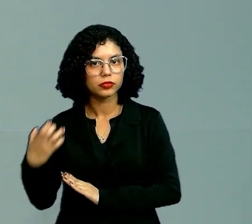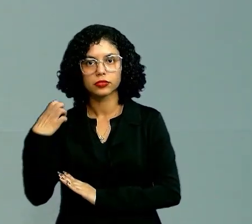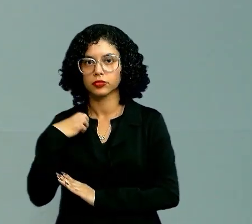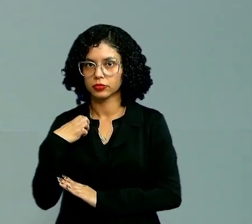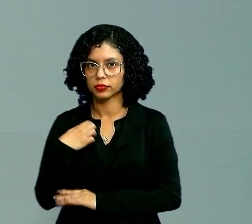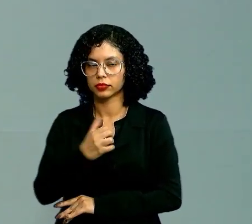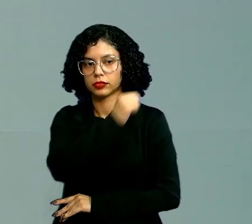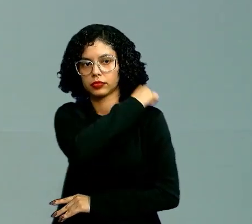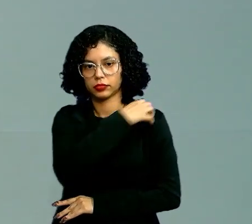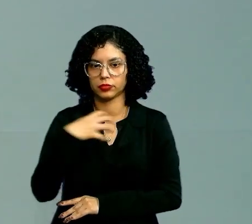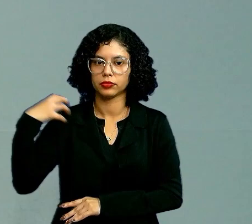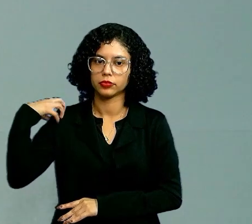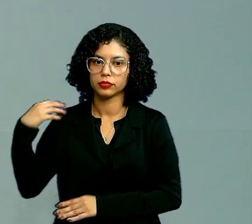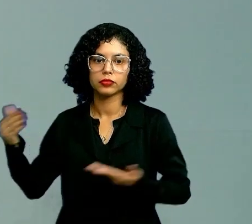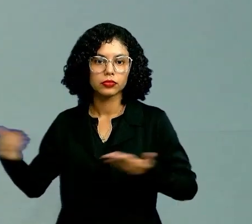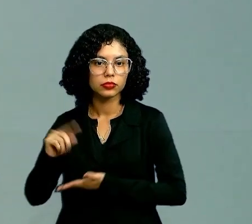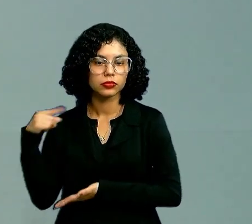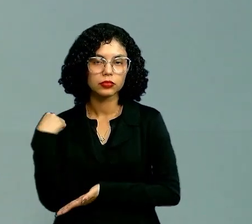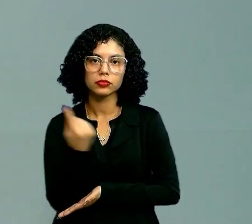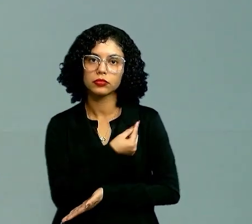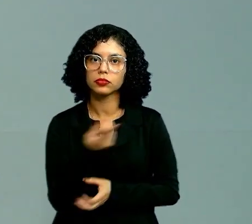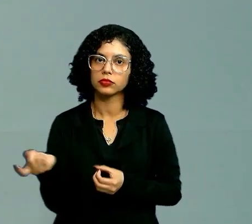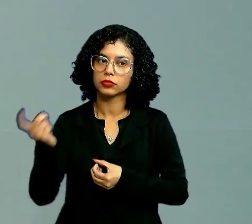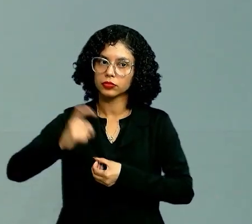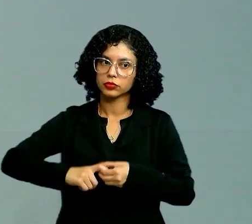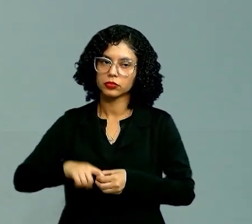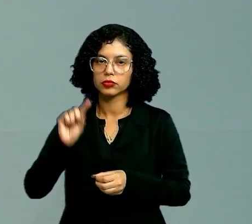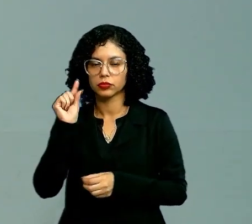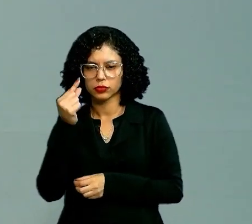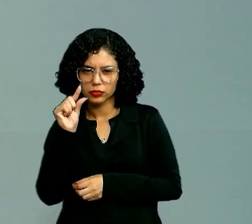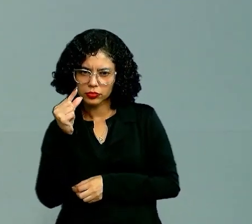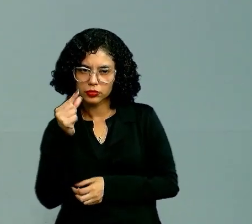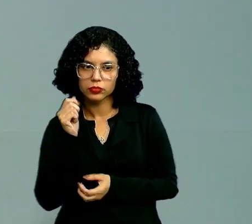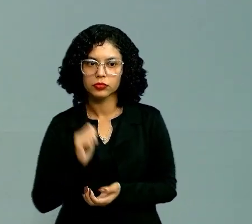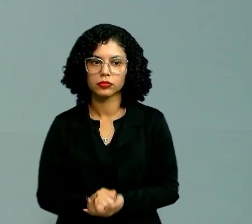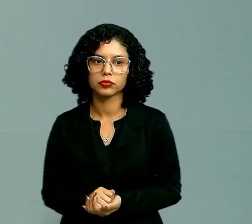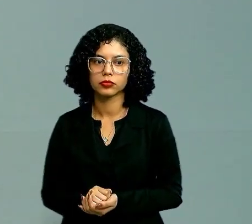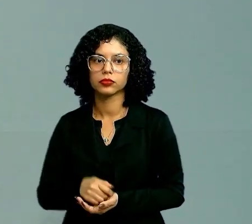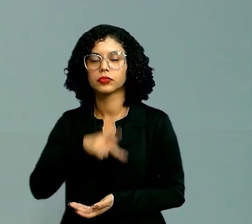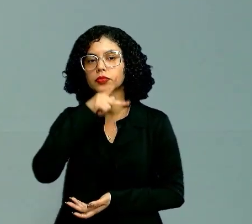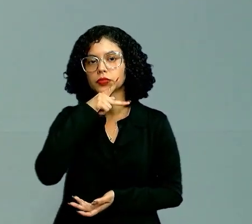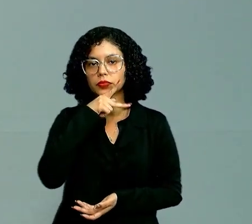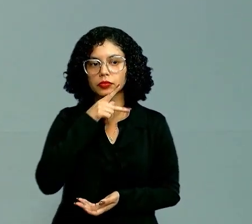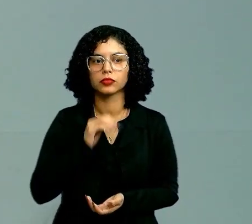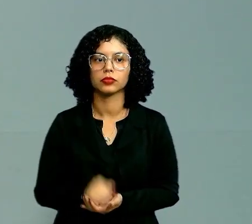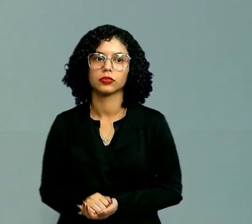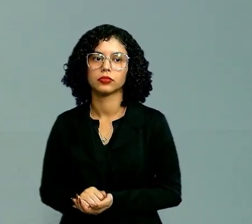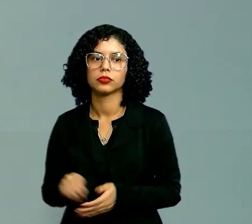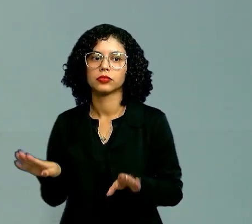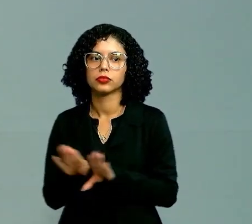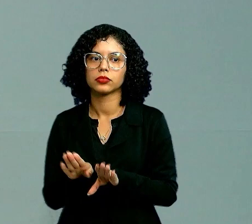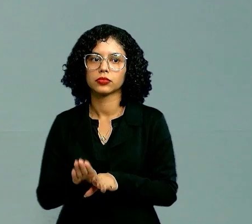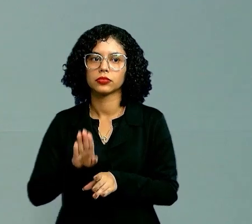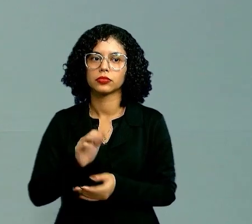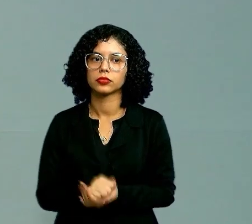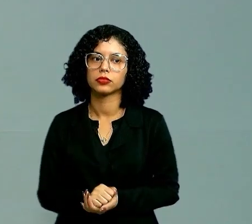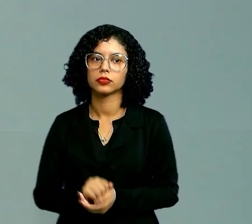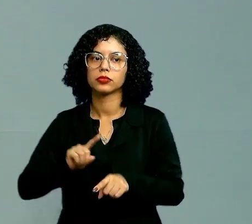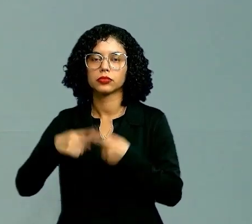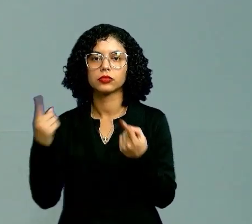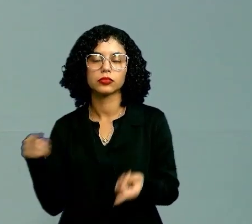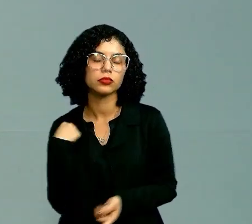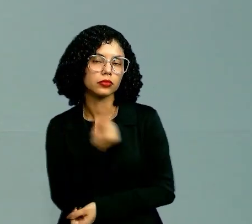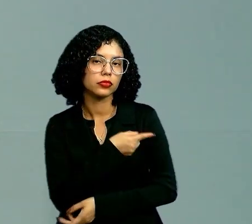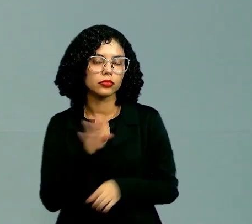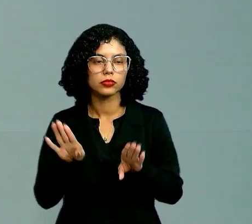ética aristotélica Agora nós estamos retrocedendo um pouco estamos falando do Platão que foi o mestre do Aristóteles mas